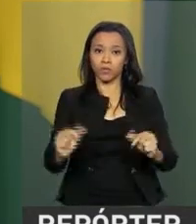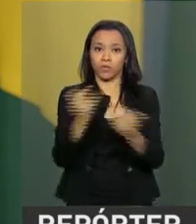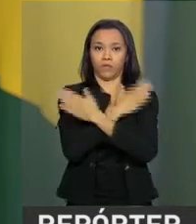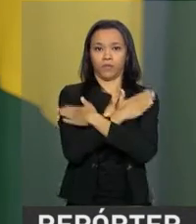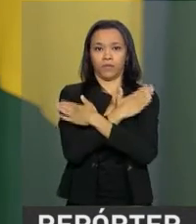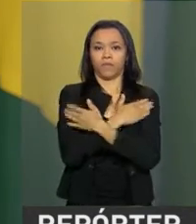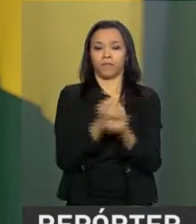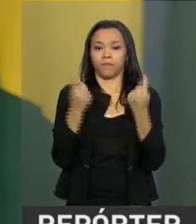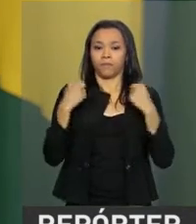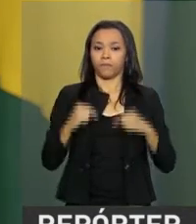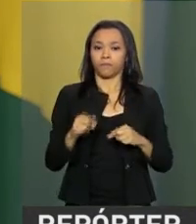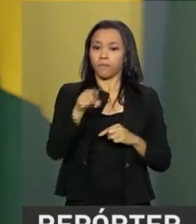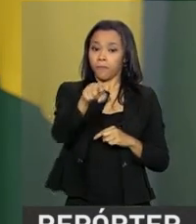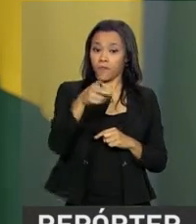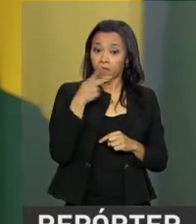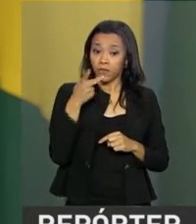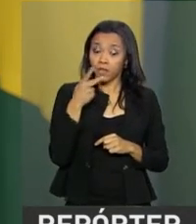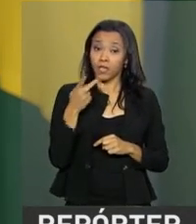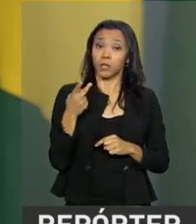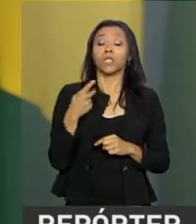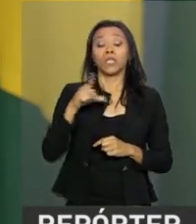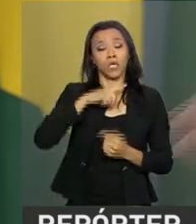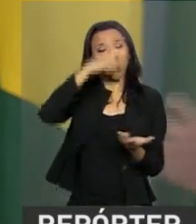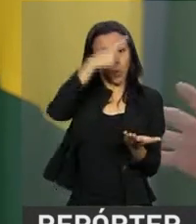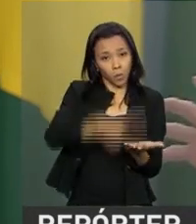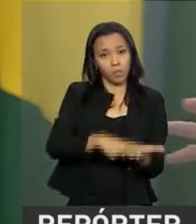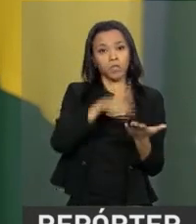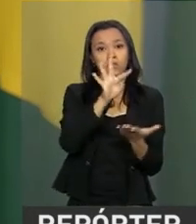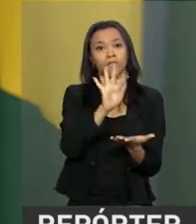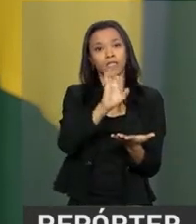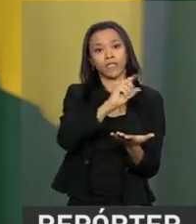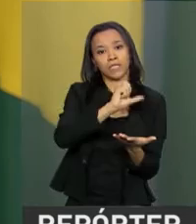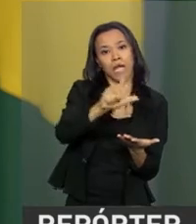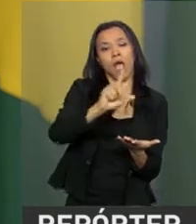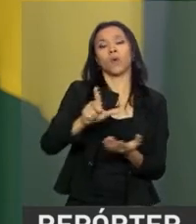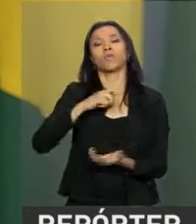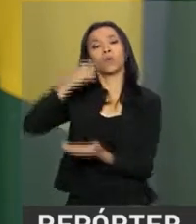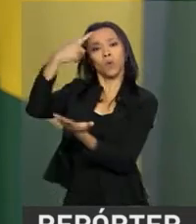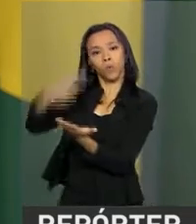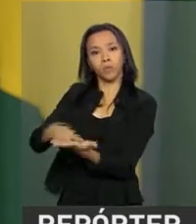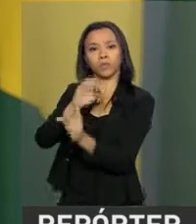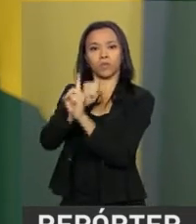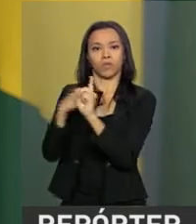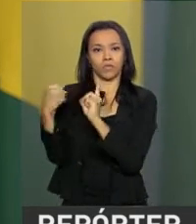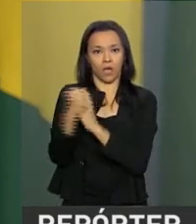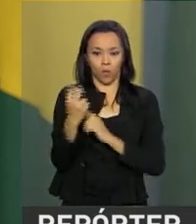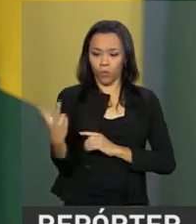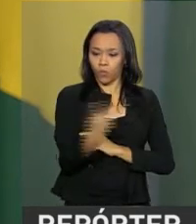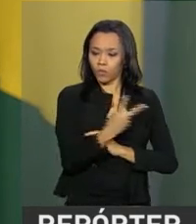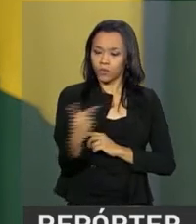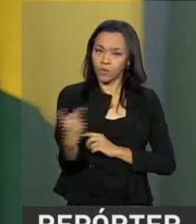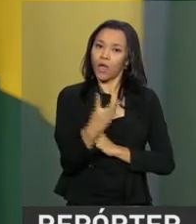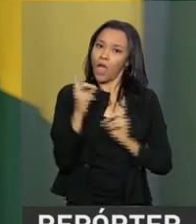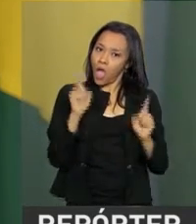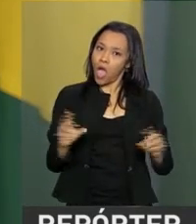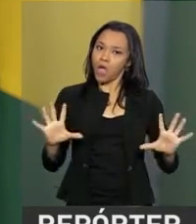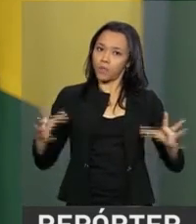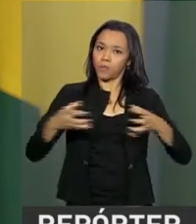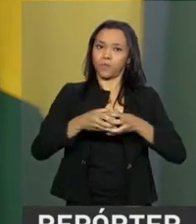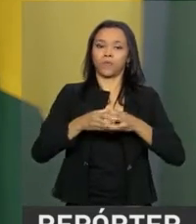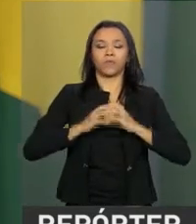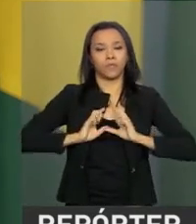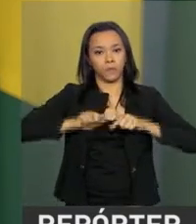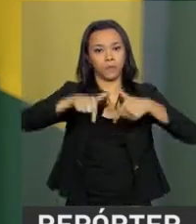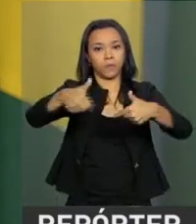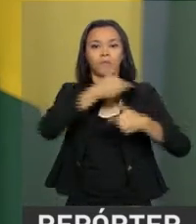responsabilidade fiscal com a responsabilidade social, que são também as tônicas do nosso governo: